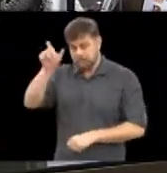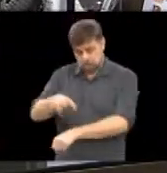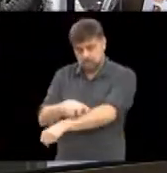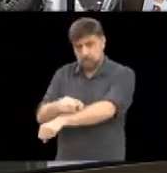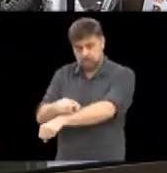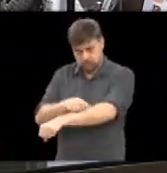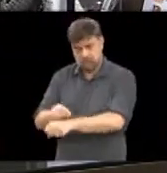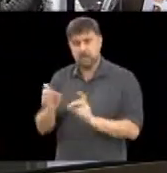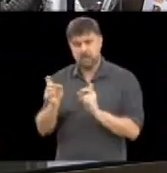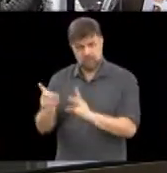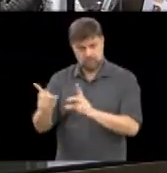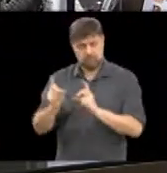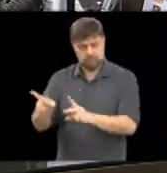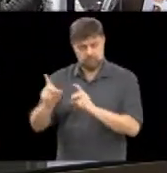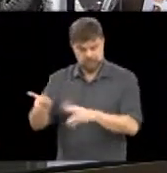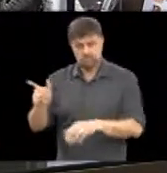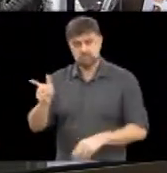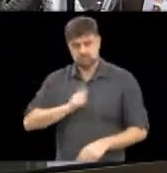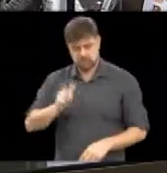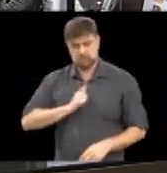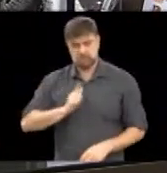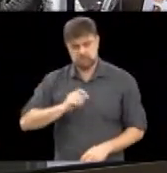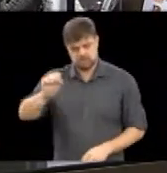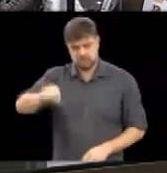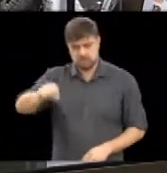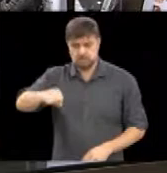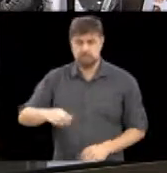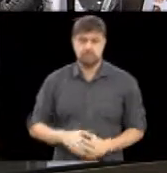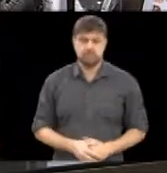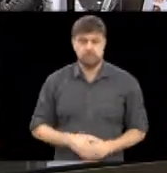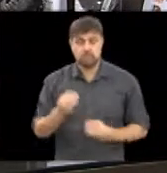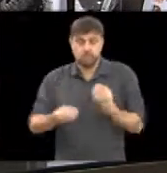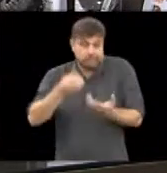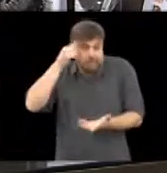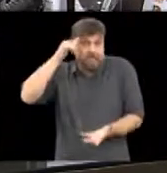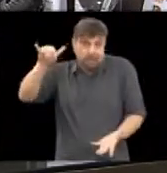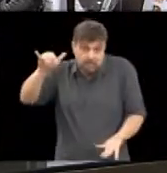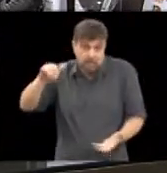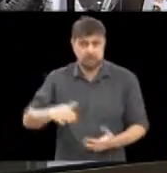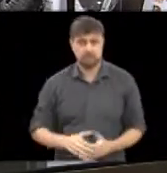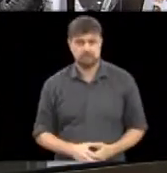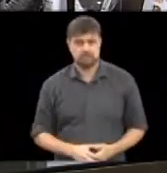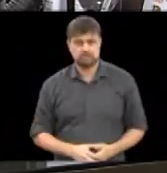pessoas alérgicas que eles vendem essas soluções. Aí a prevenção,